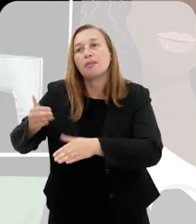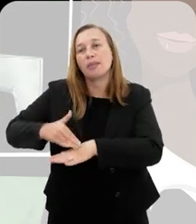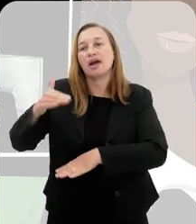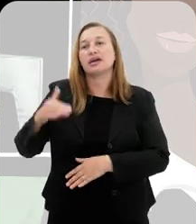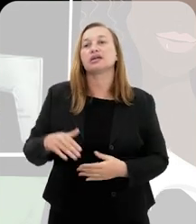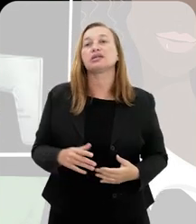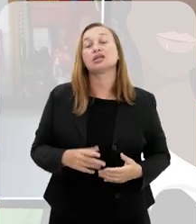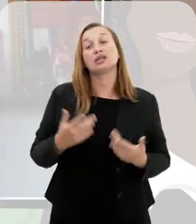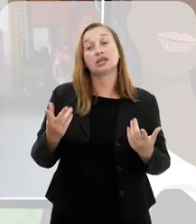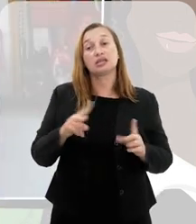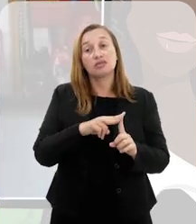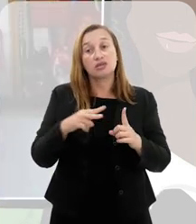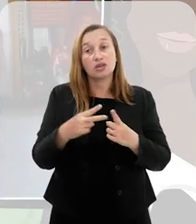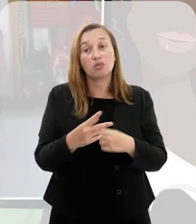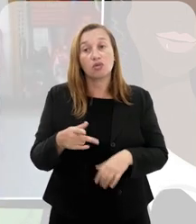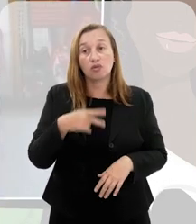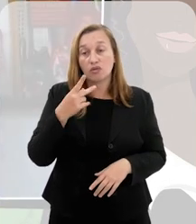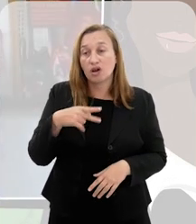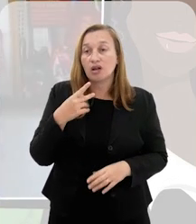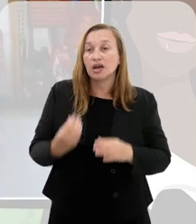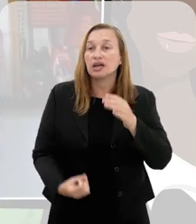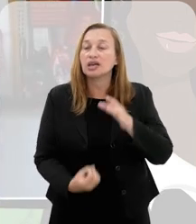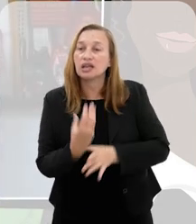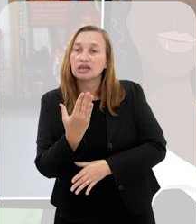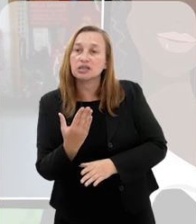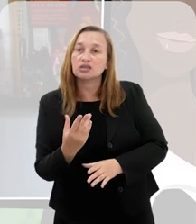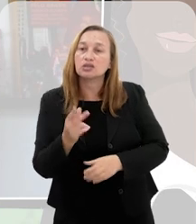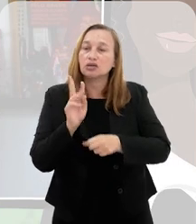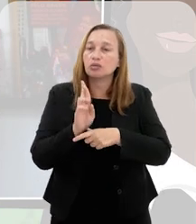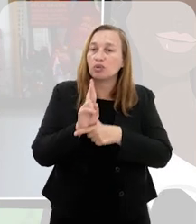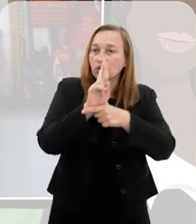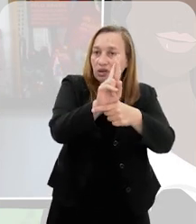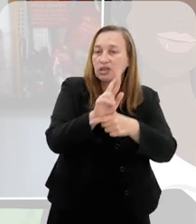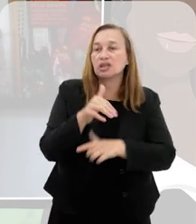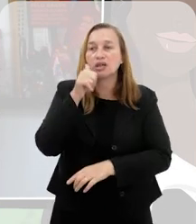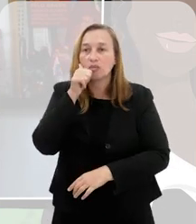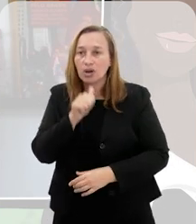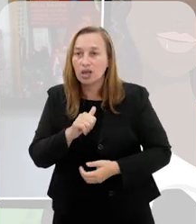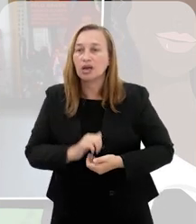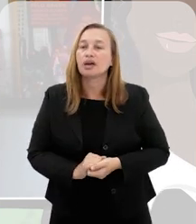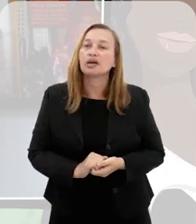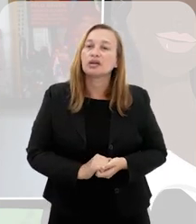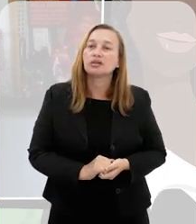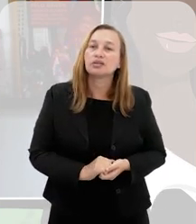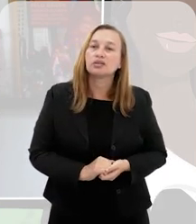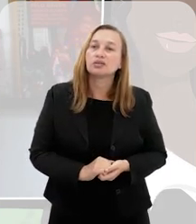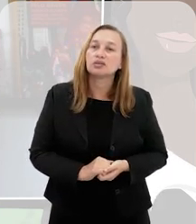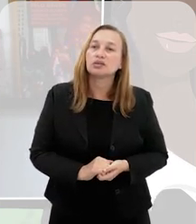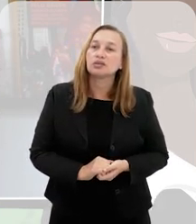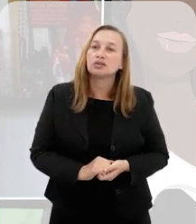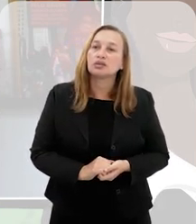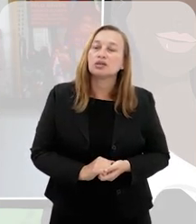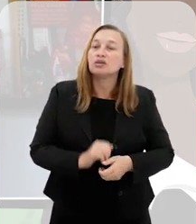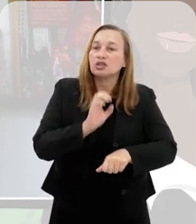precisamos avançar e avançar muito. E nesse ponto eu trago aí a criação das procuradorias da